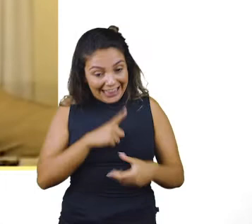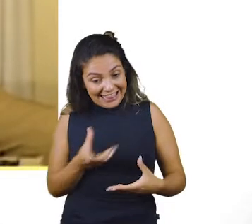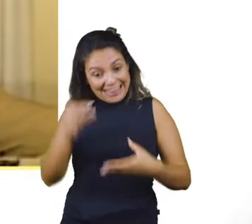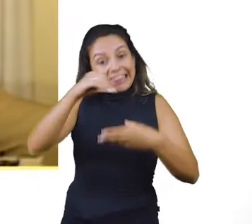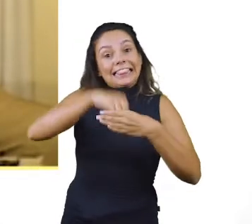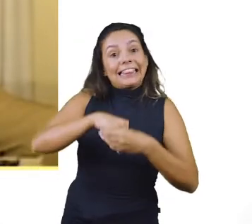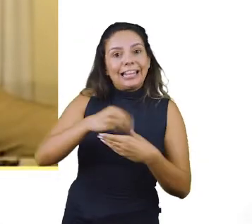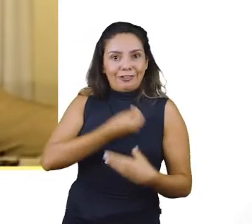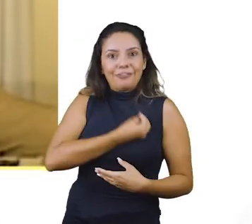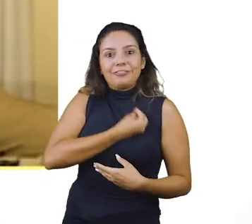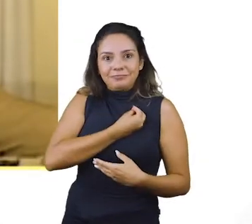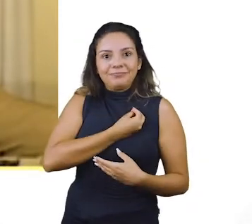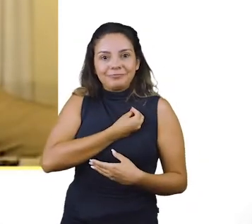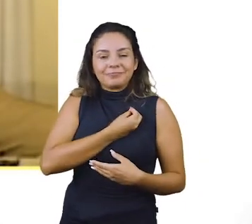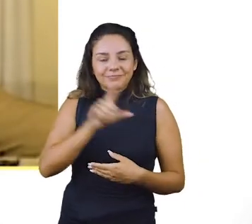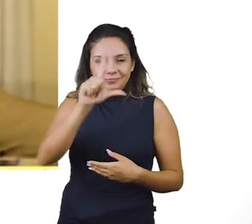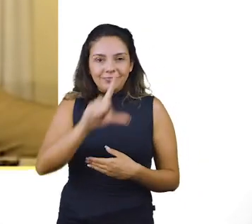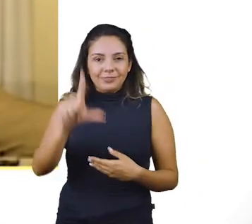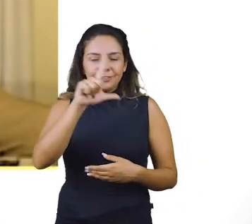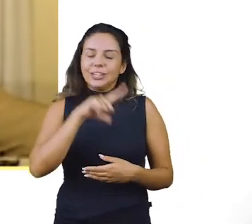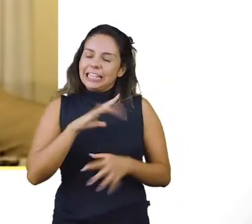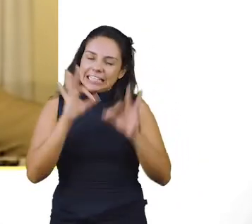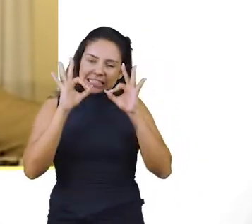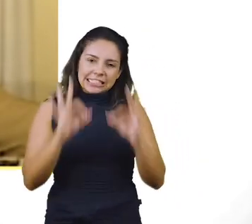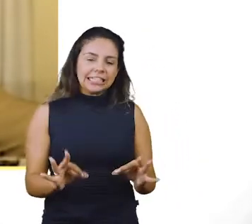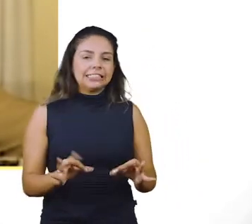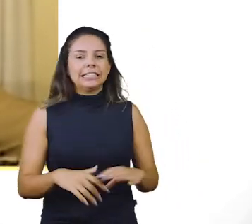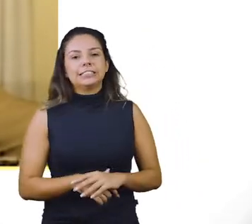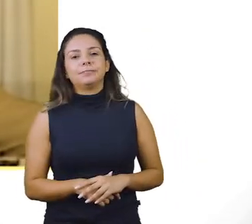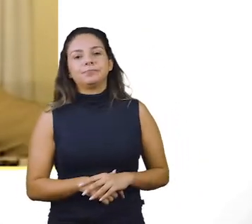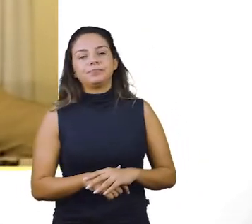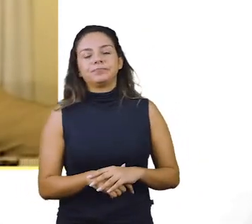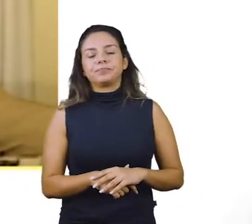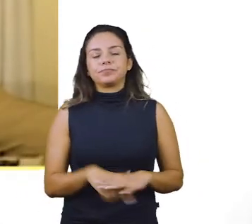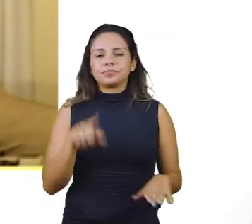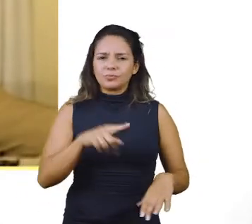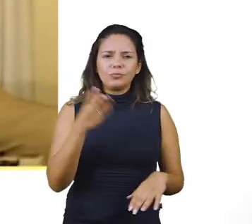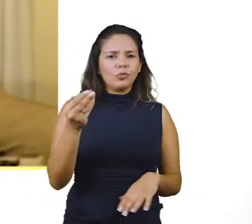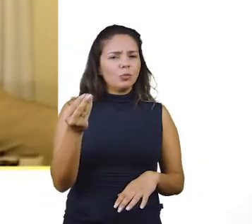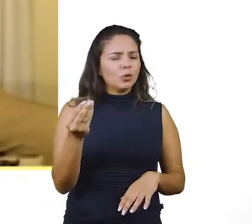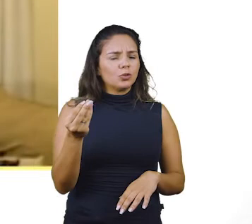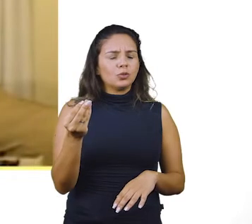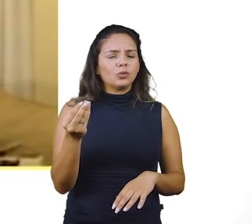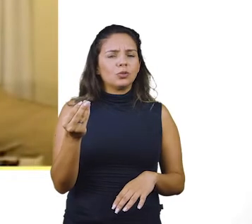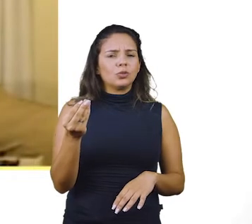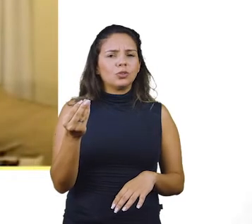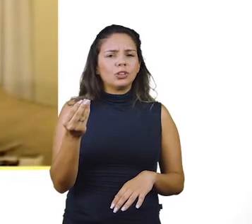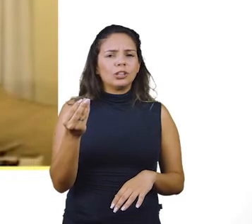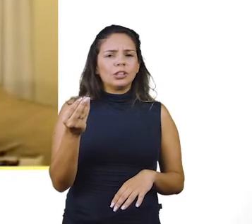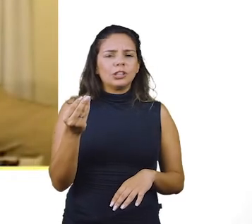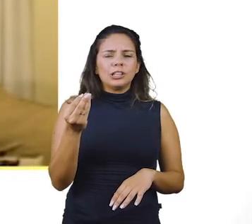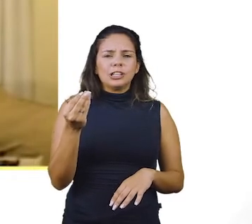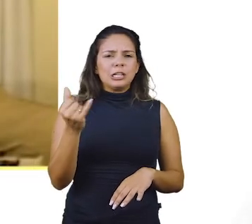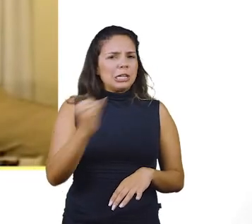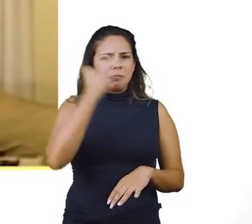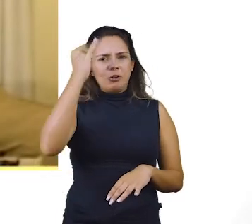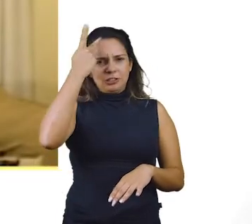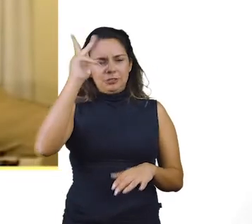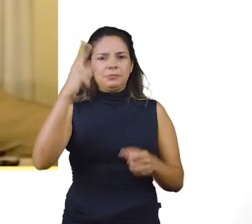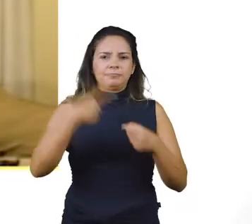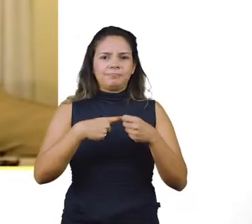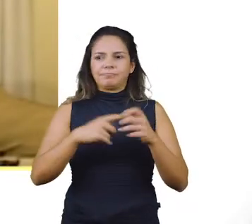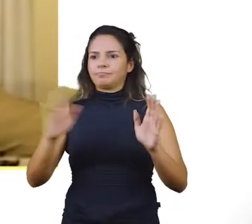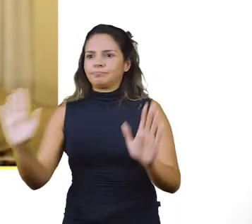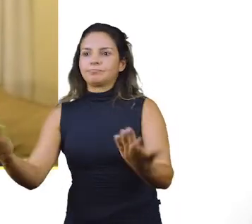de vivenciar tudo aquilo. Eu tenho certeza, na verdade, que isso é enriquecedor, que isso é um legado para a cidade. Tenho certeza